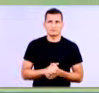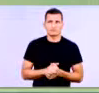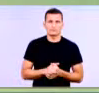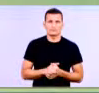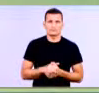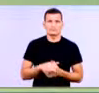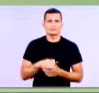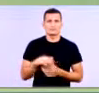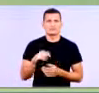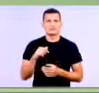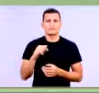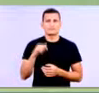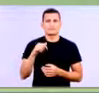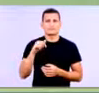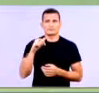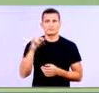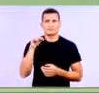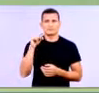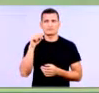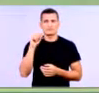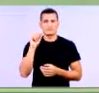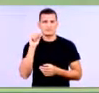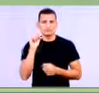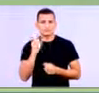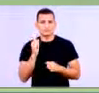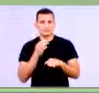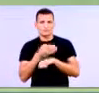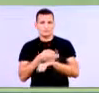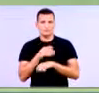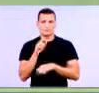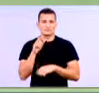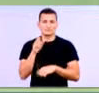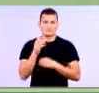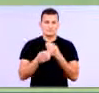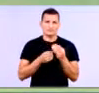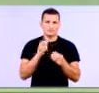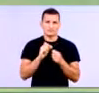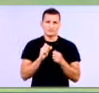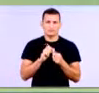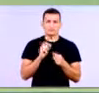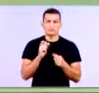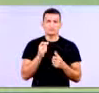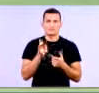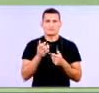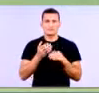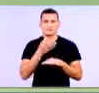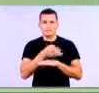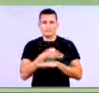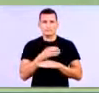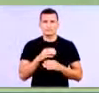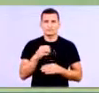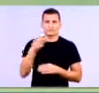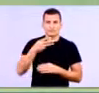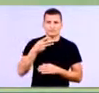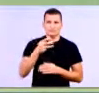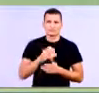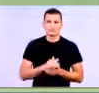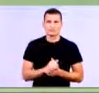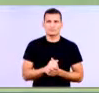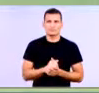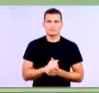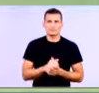podem acessar e como pode ser realizado o acesso. Terceiro,